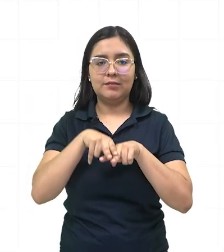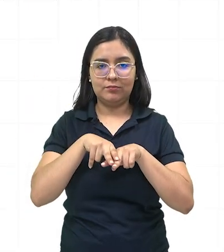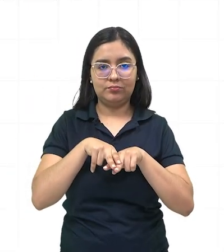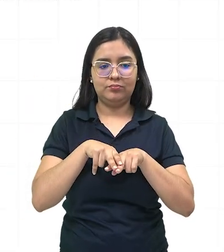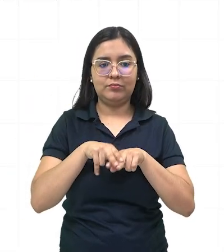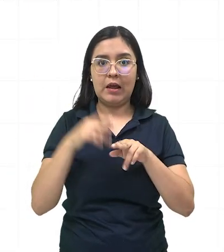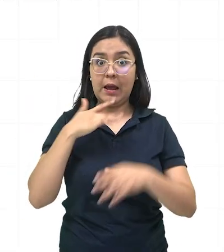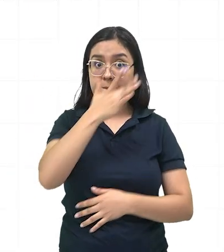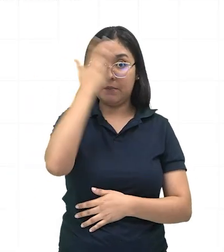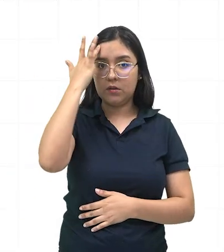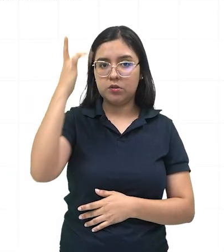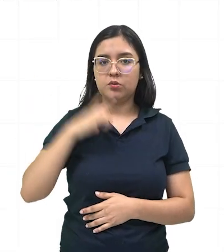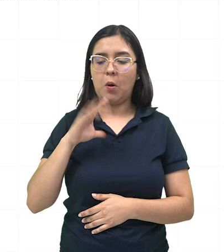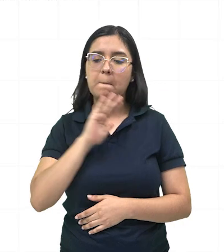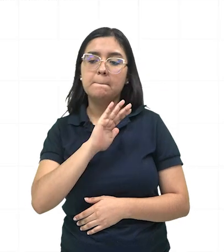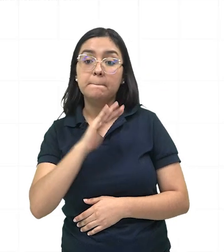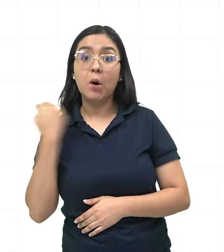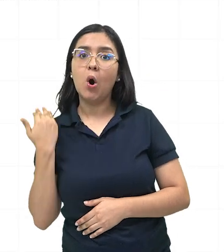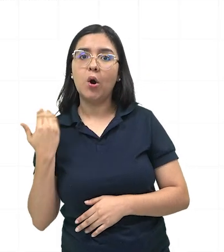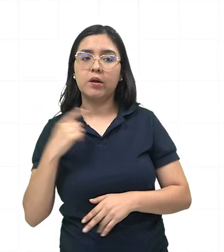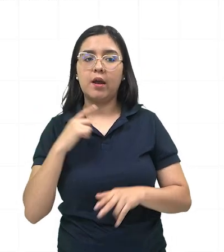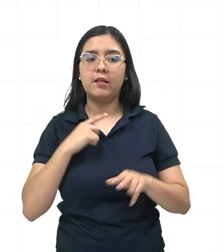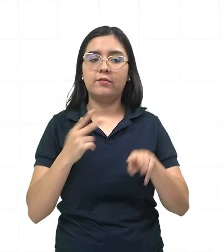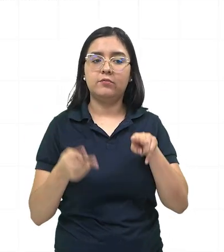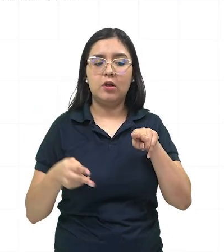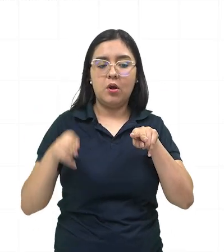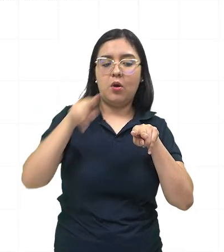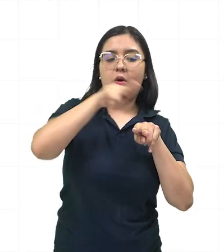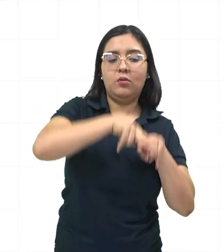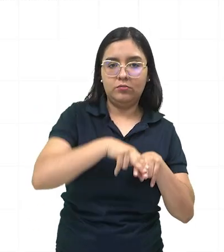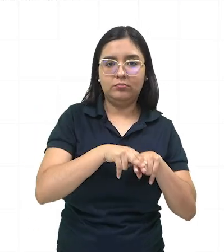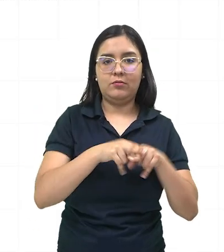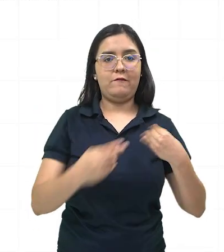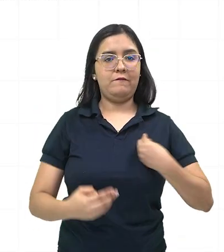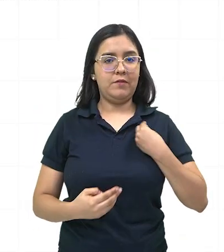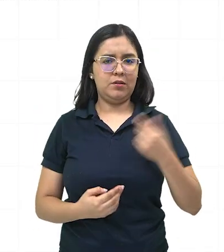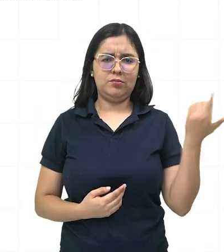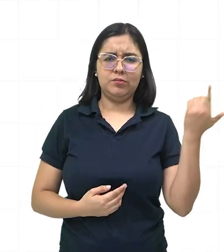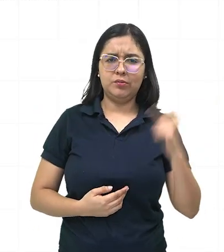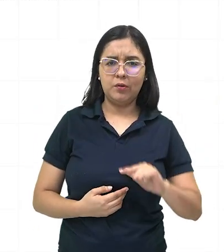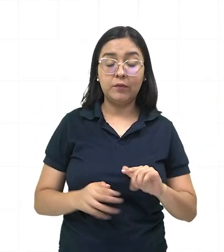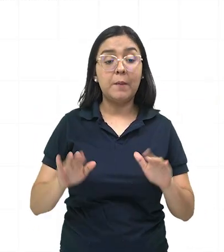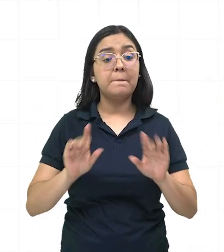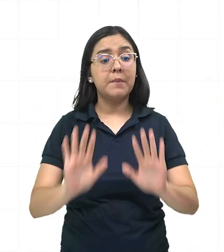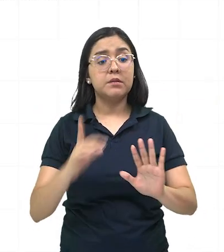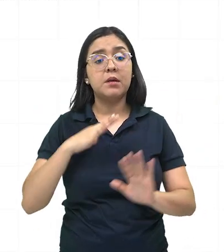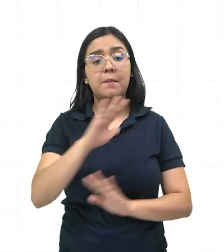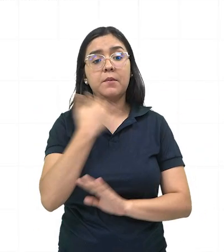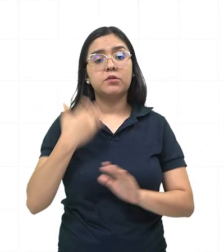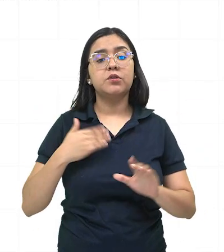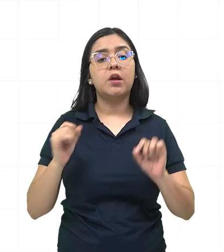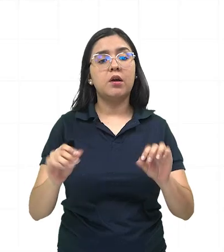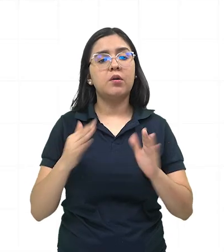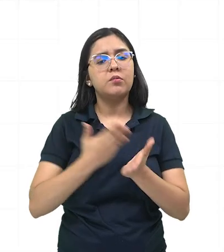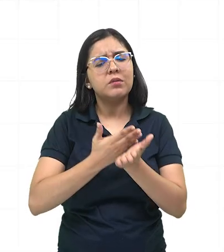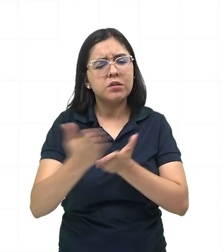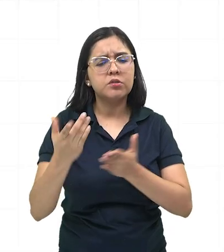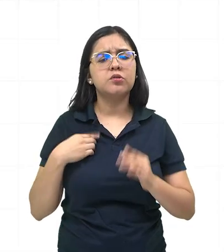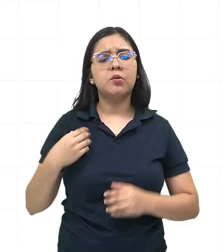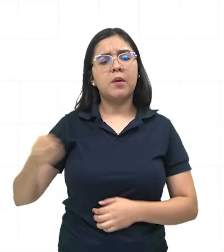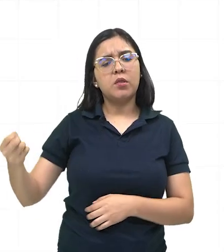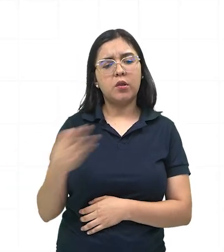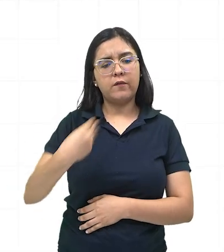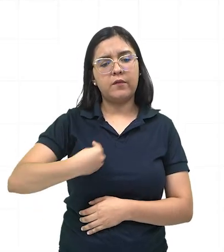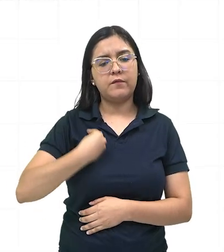né? A pessoa sai dessa vida, vai para uma outra vida e volta para essa vida. Mas a morte é o início de um novo